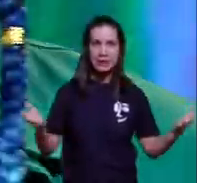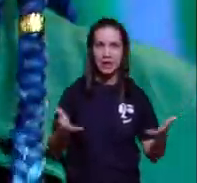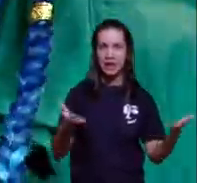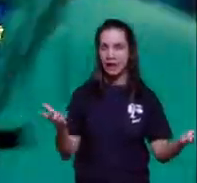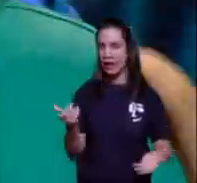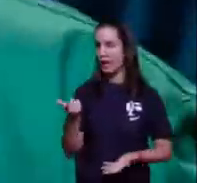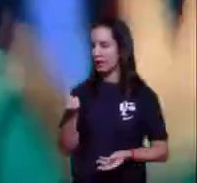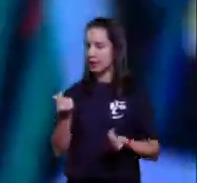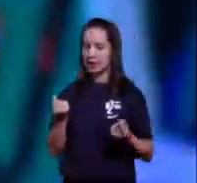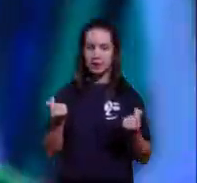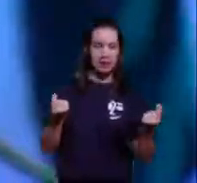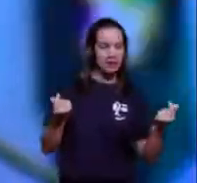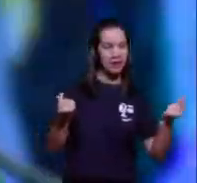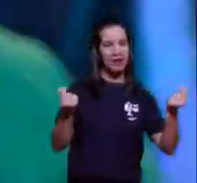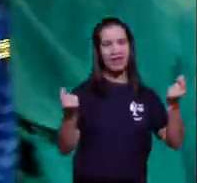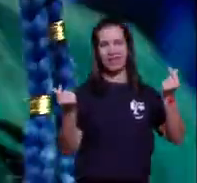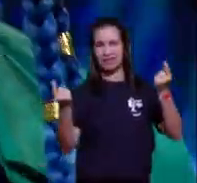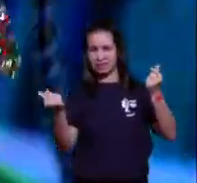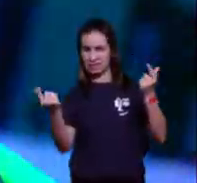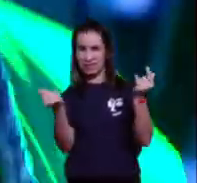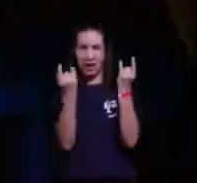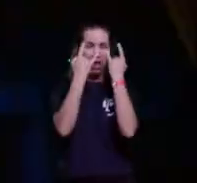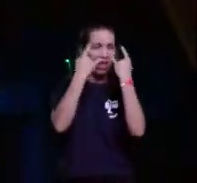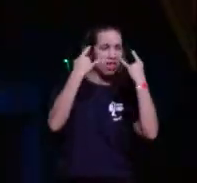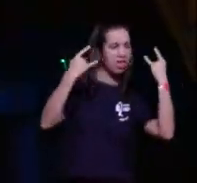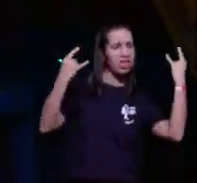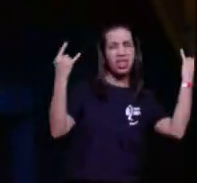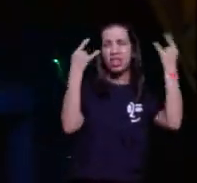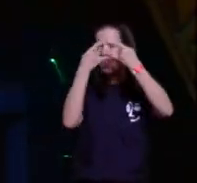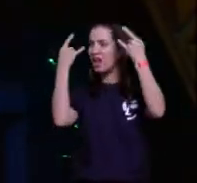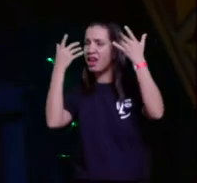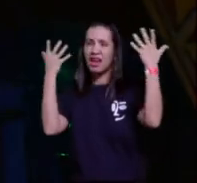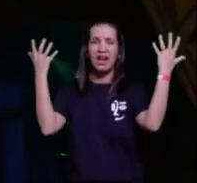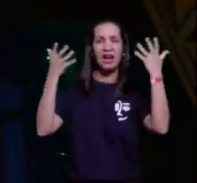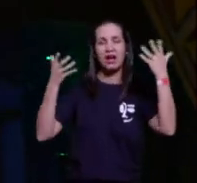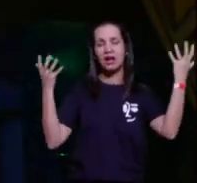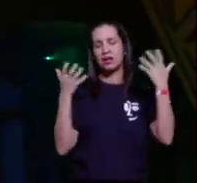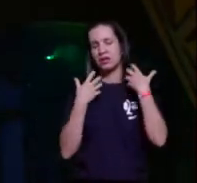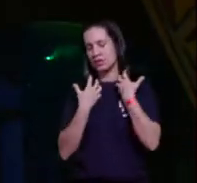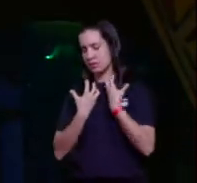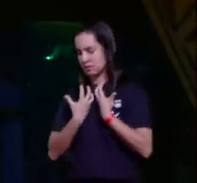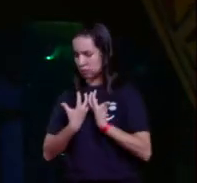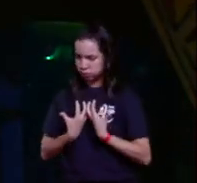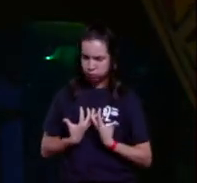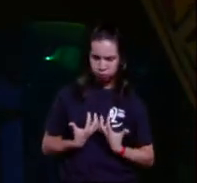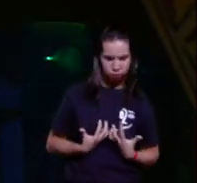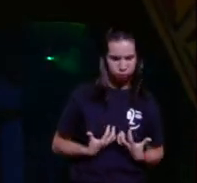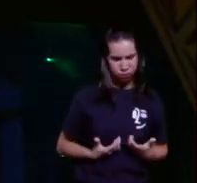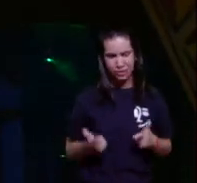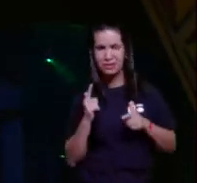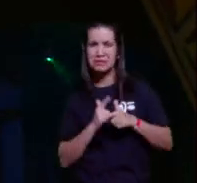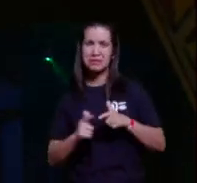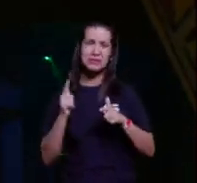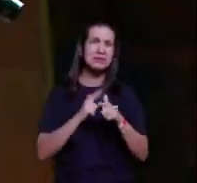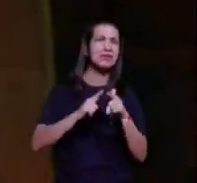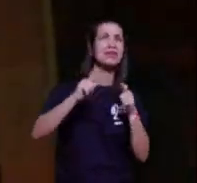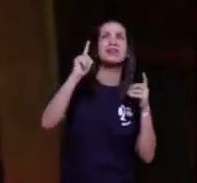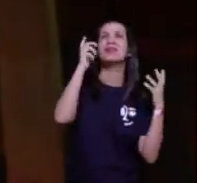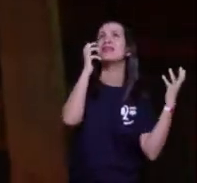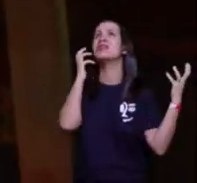Grana, parecia fácil. Seu ser relevante, interessante, apesar do cansaço. Drama, me arrancou um